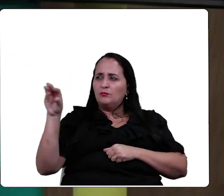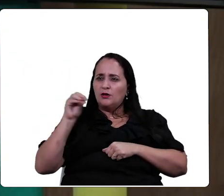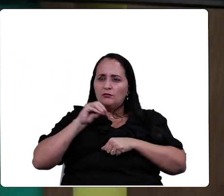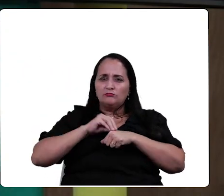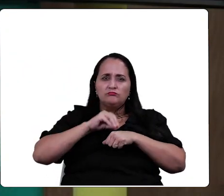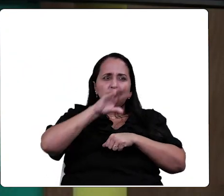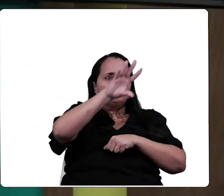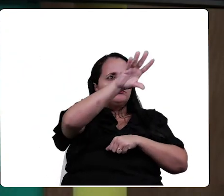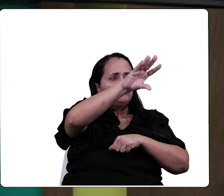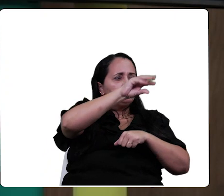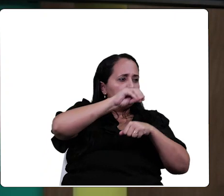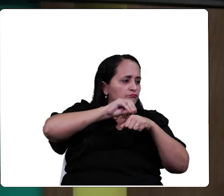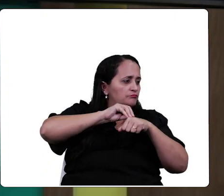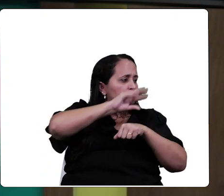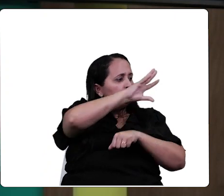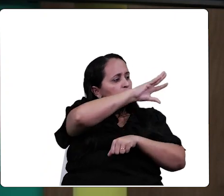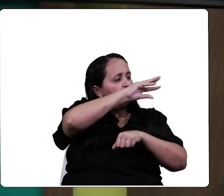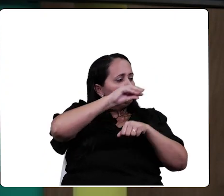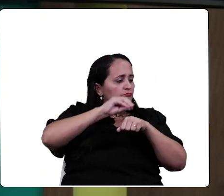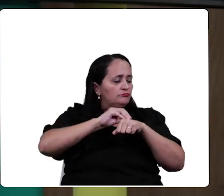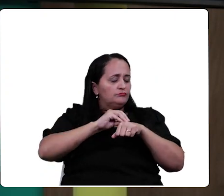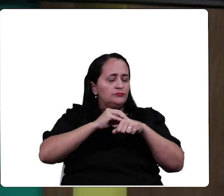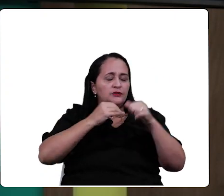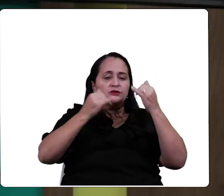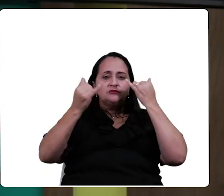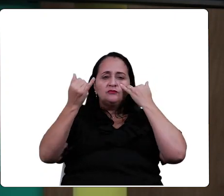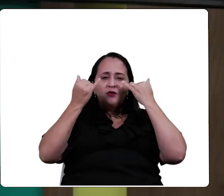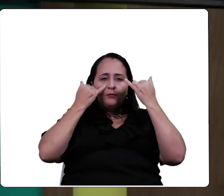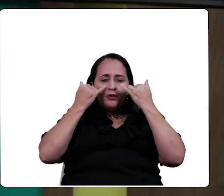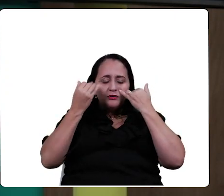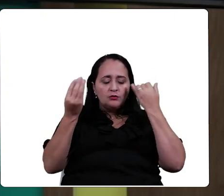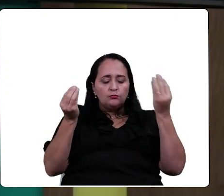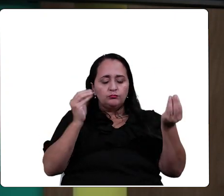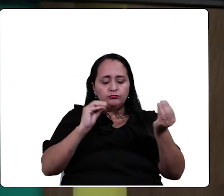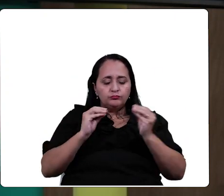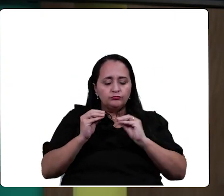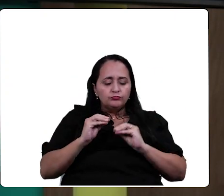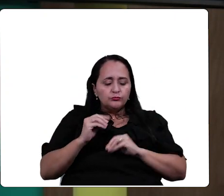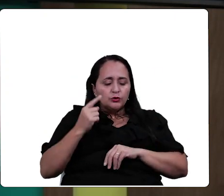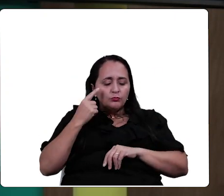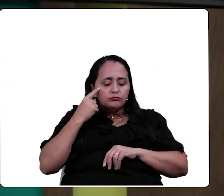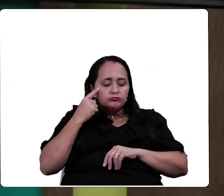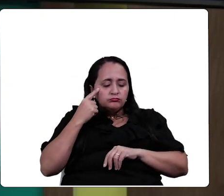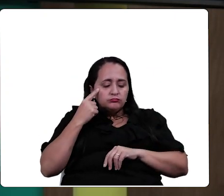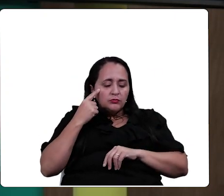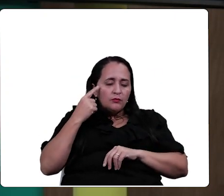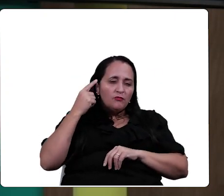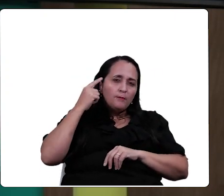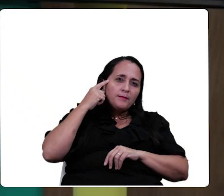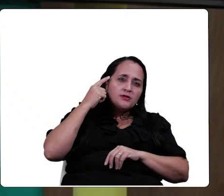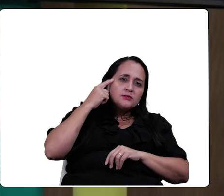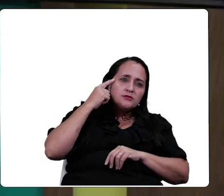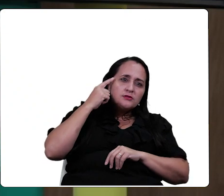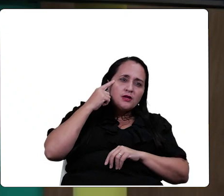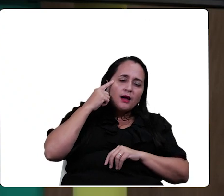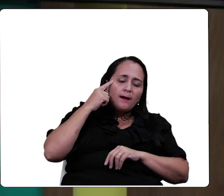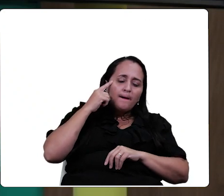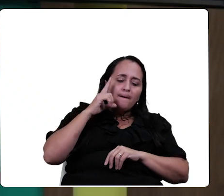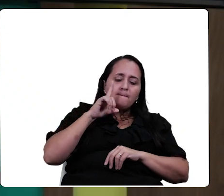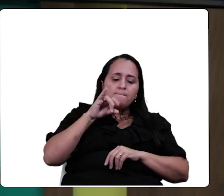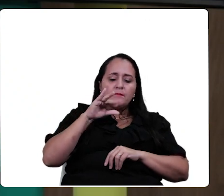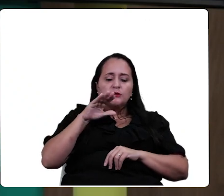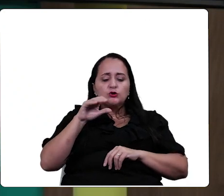informações, todas essas pistas e vou analisar o que é que eu tenho como pistas,